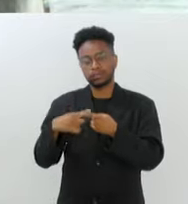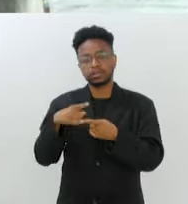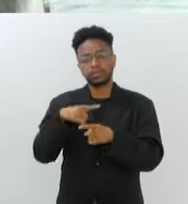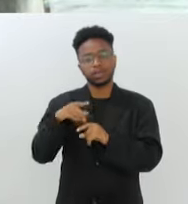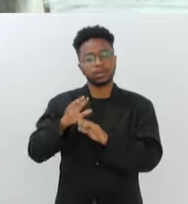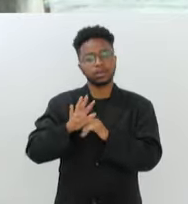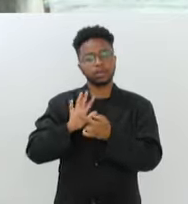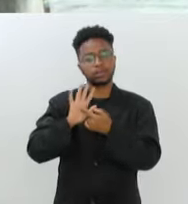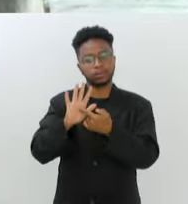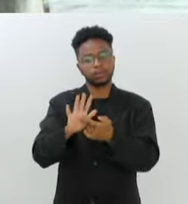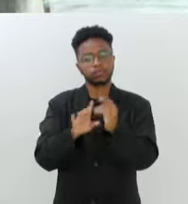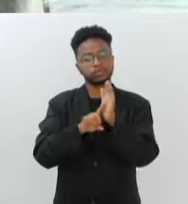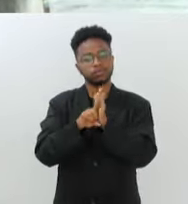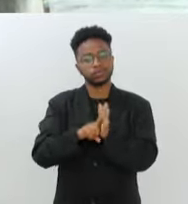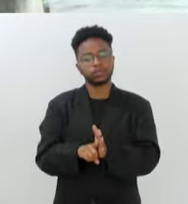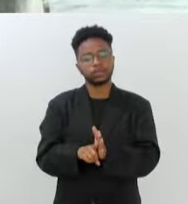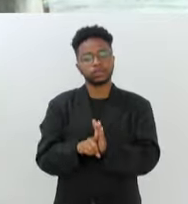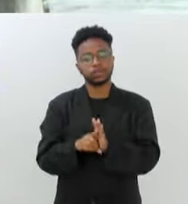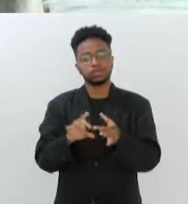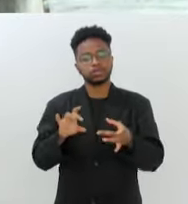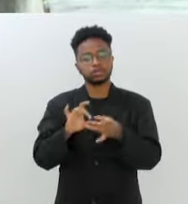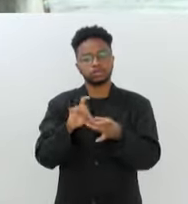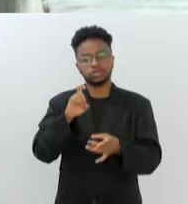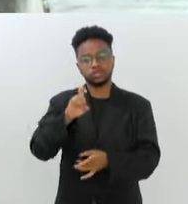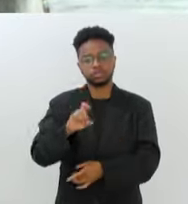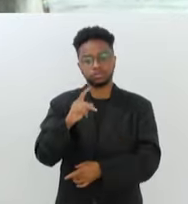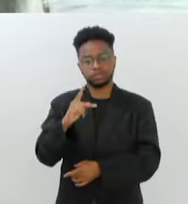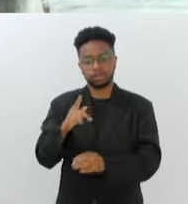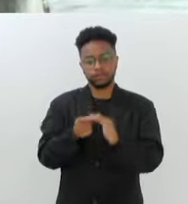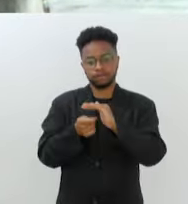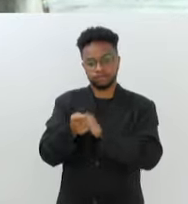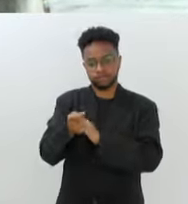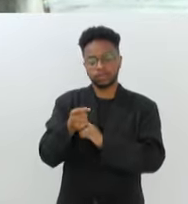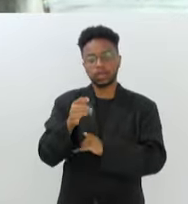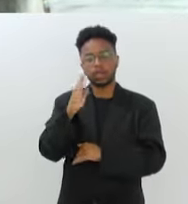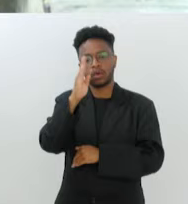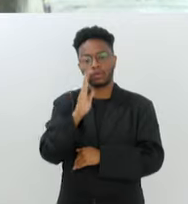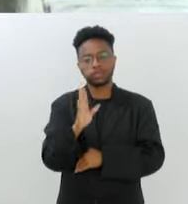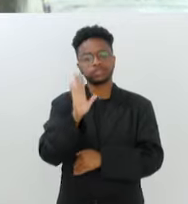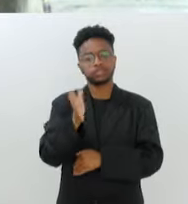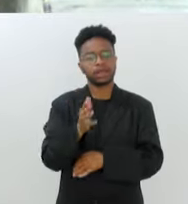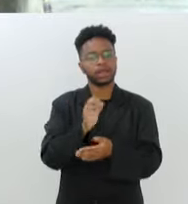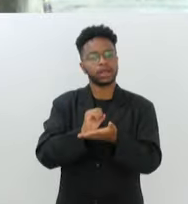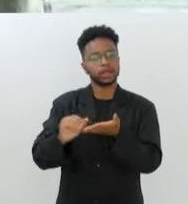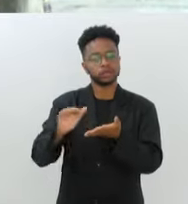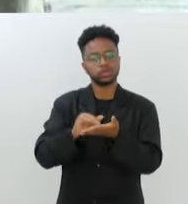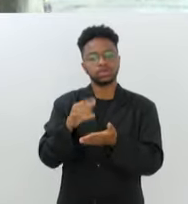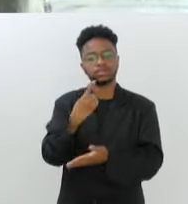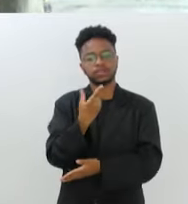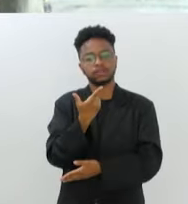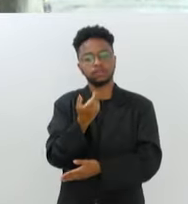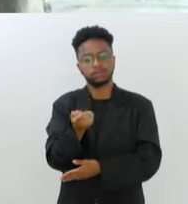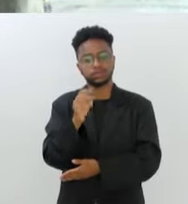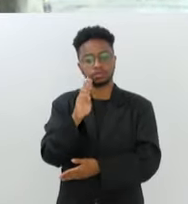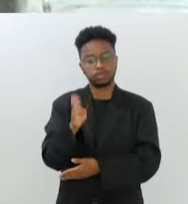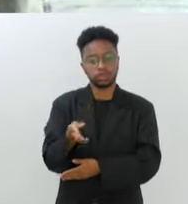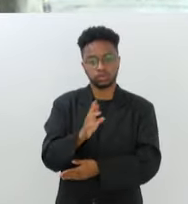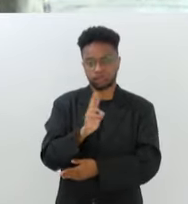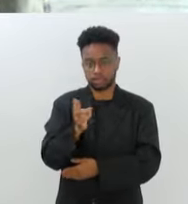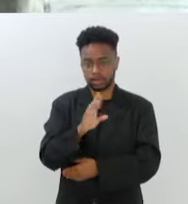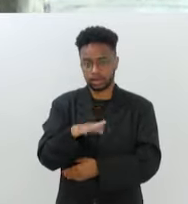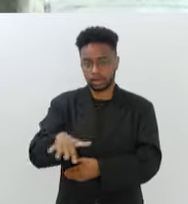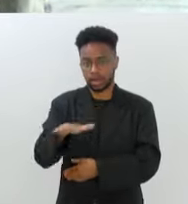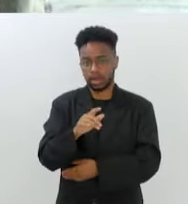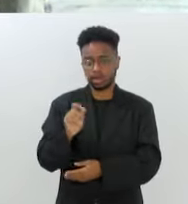XP Investimentos, os brasileiros gastaram entre 100 e 120 bilhões de reais nesse mercado de apostas. E